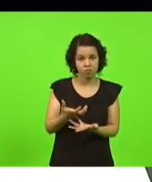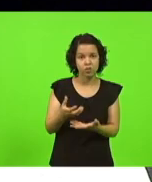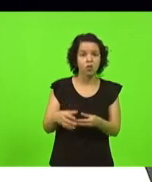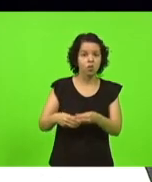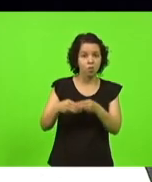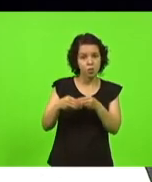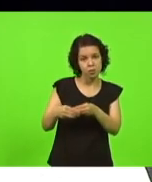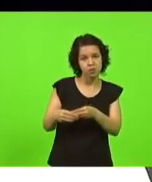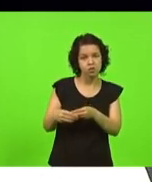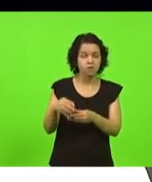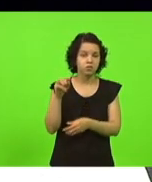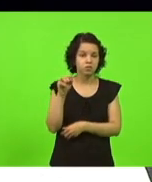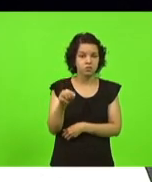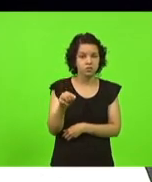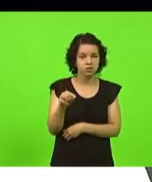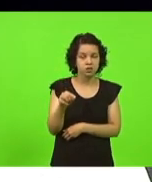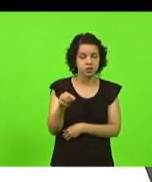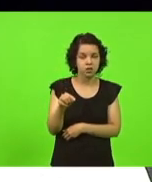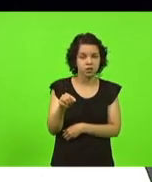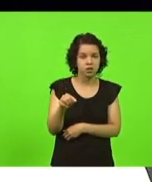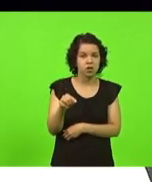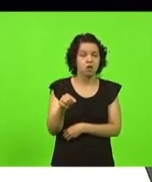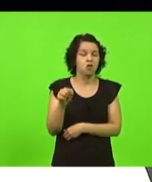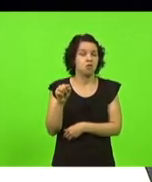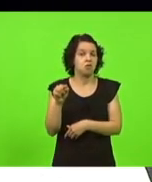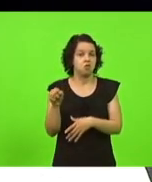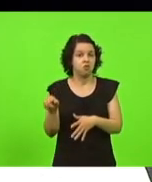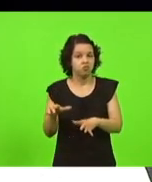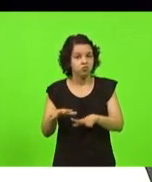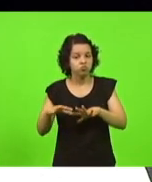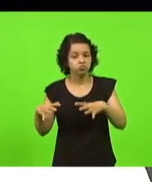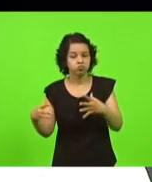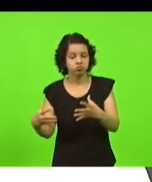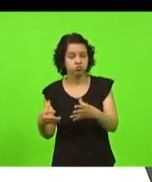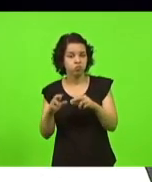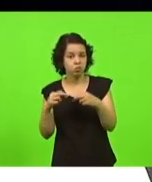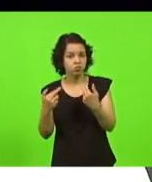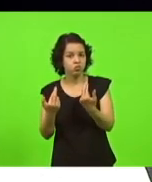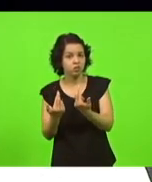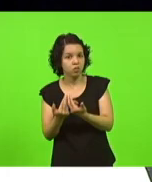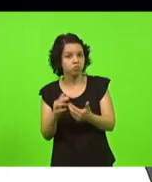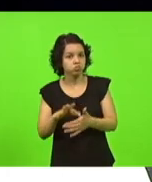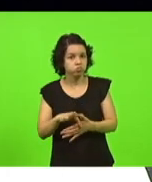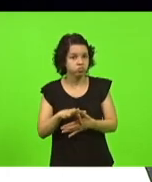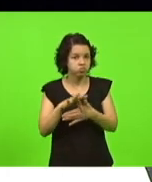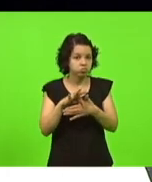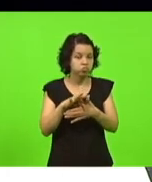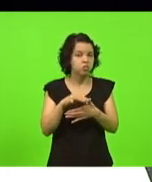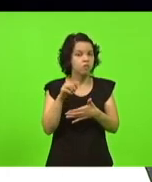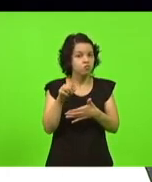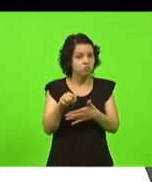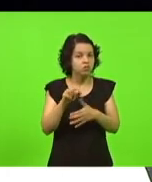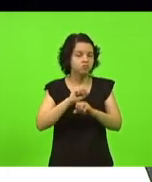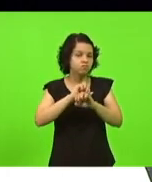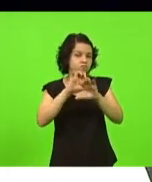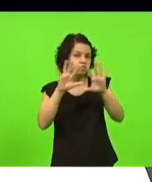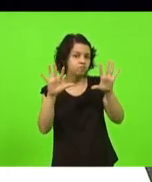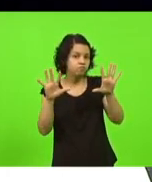cumprimentar pela forma, quando reuniu os líderes, pela forma transparente.